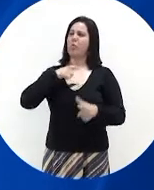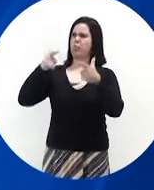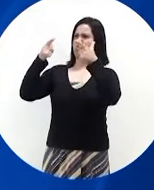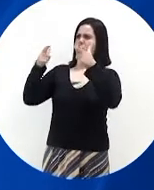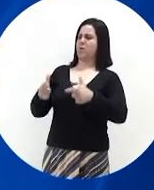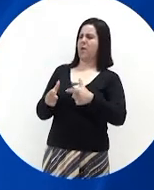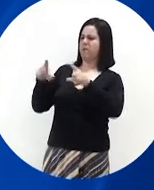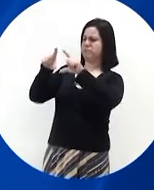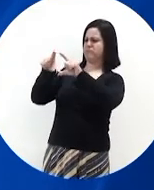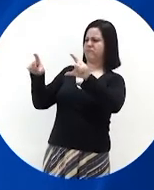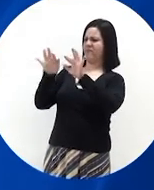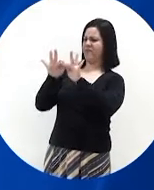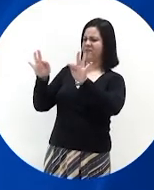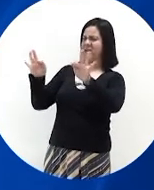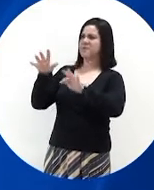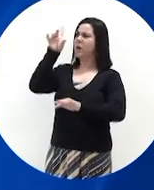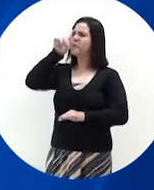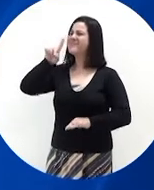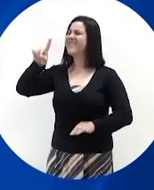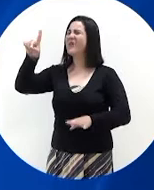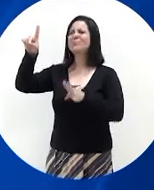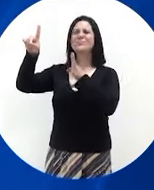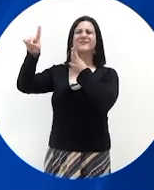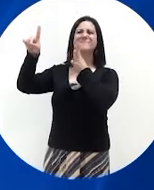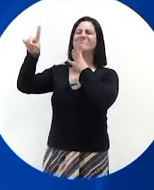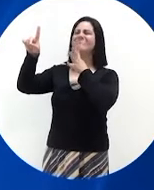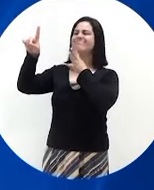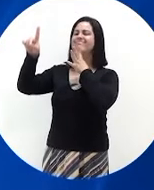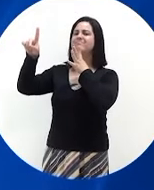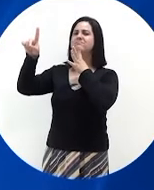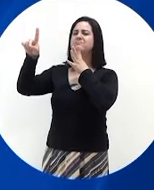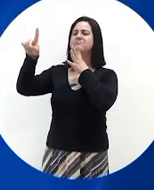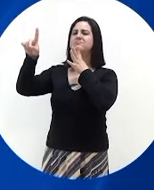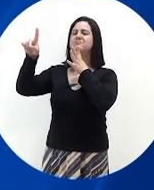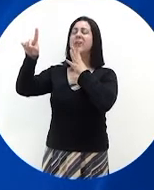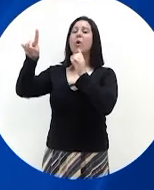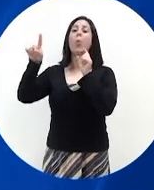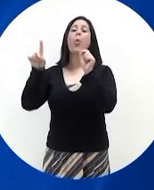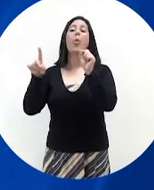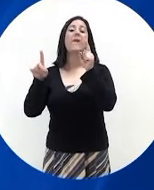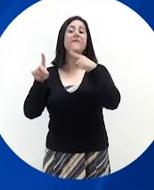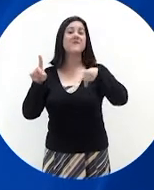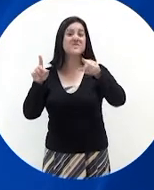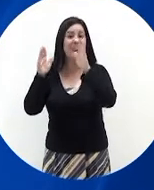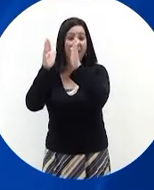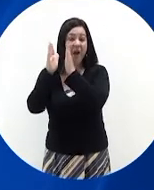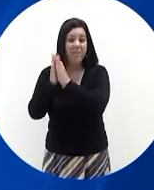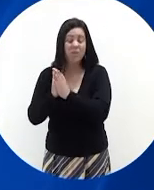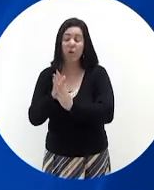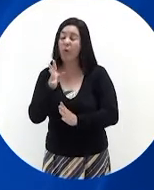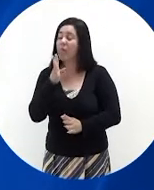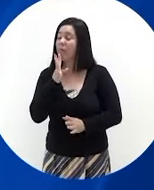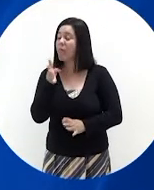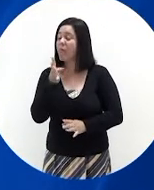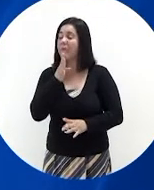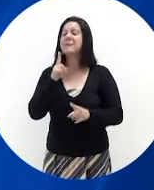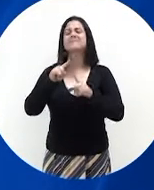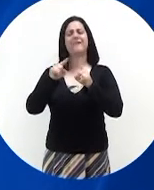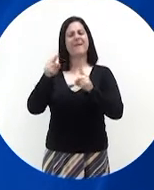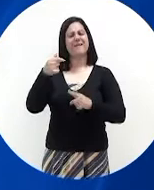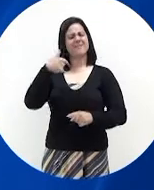com esta inscrição: ao Deus desconhecido. Ora, o que vocês adoram, apesar de